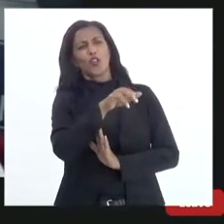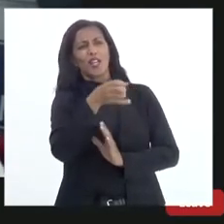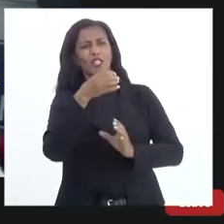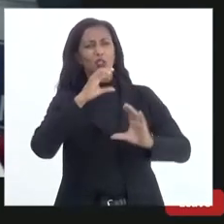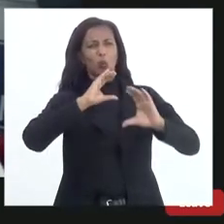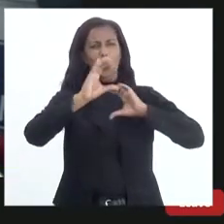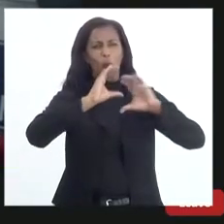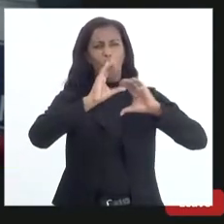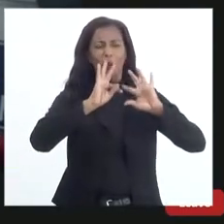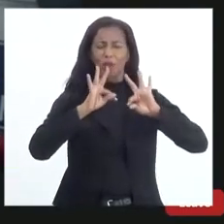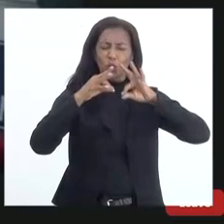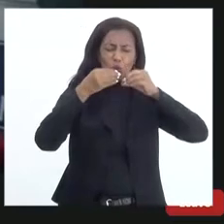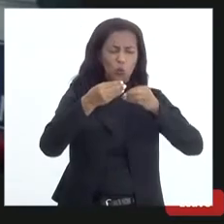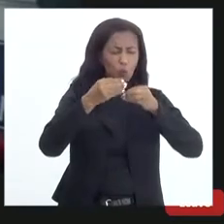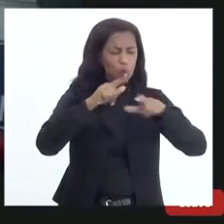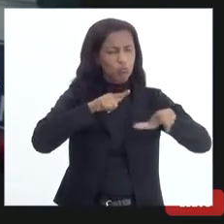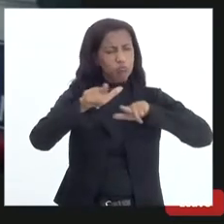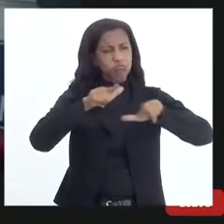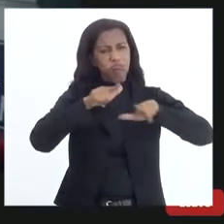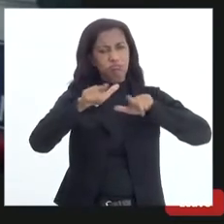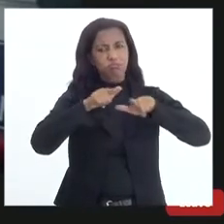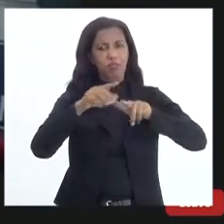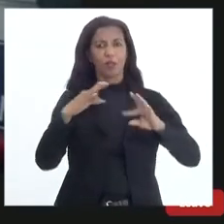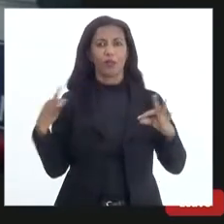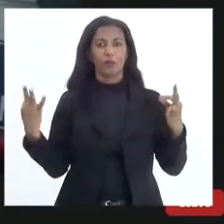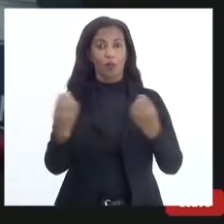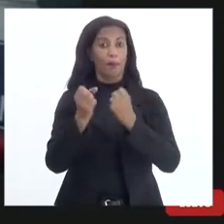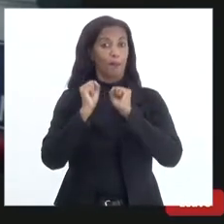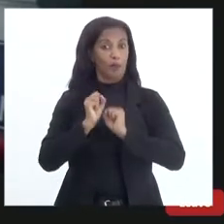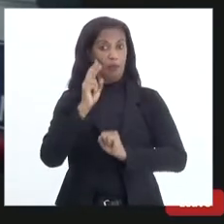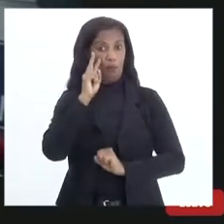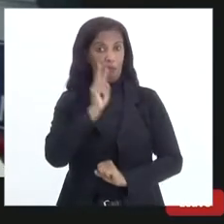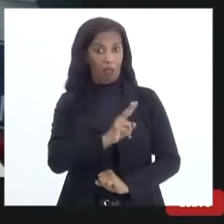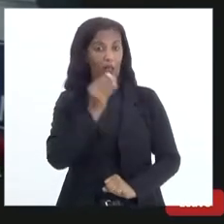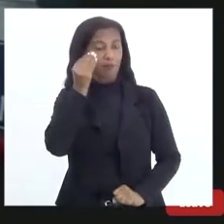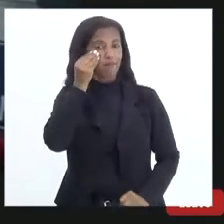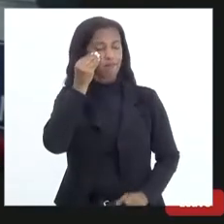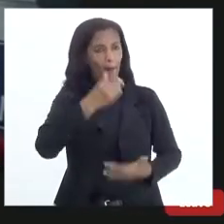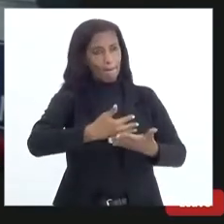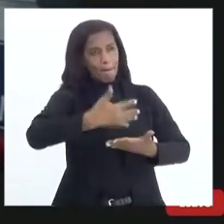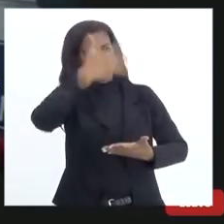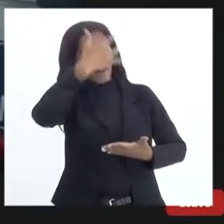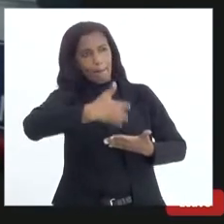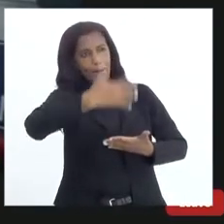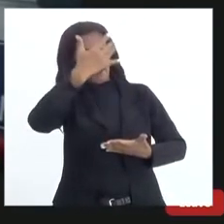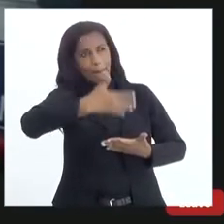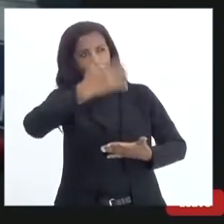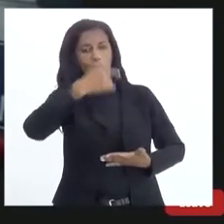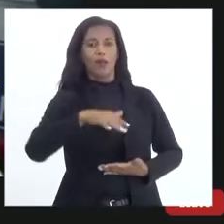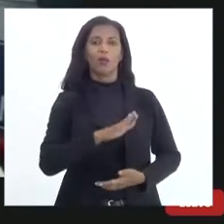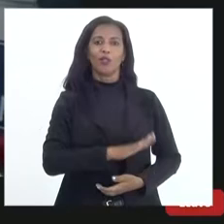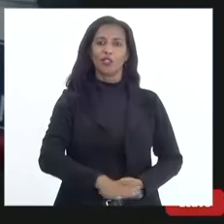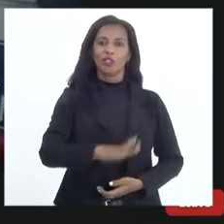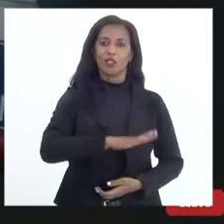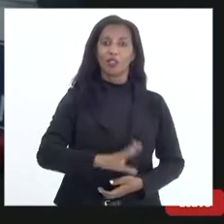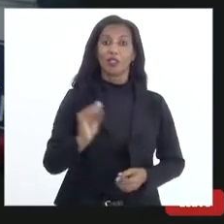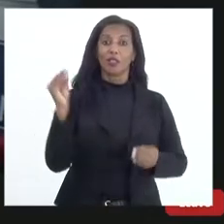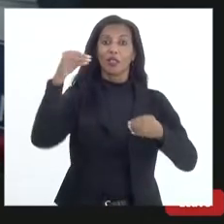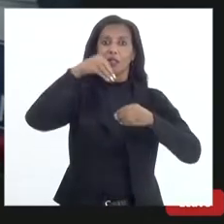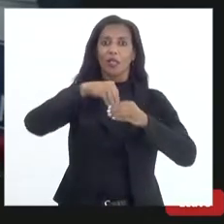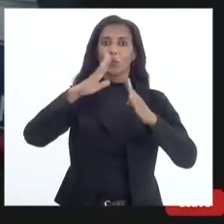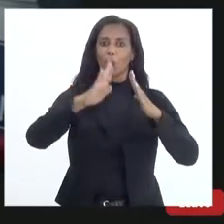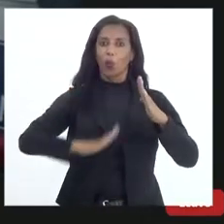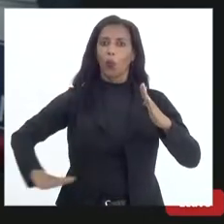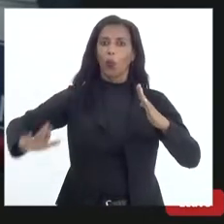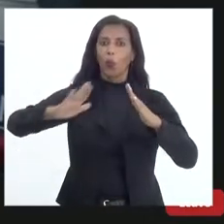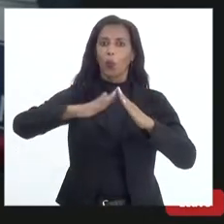e em todo o trabalho aí, como todos nós pudemos ver, com relação às nossas crianças no candomblé,